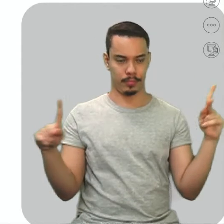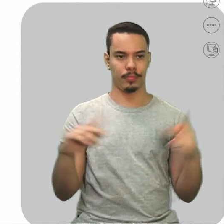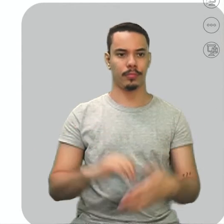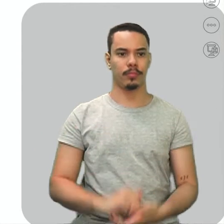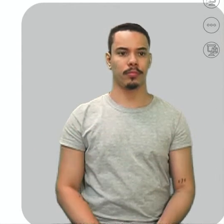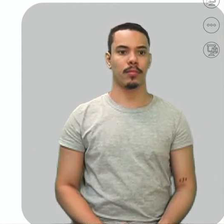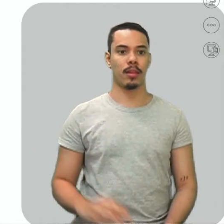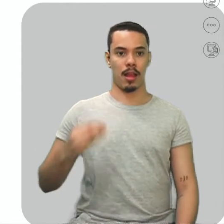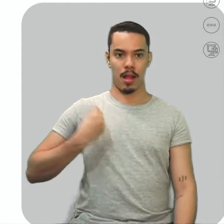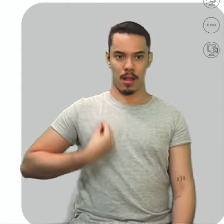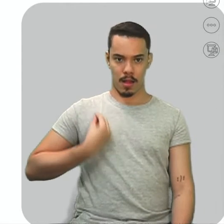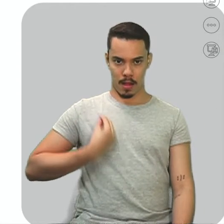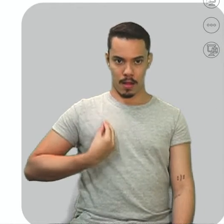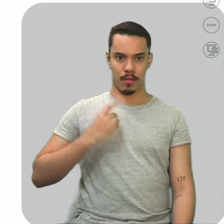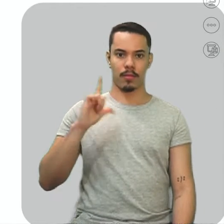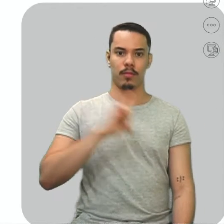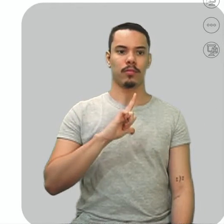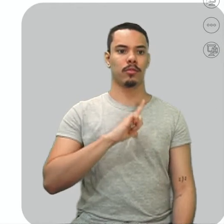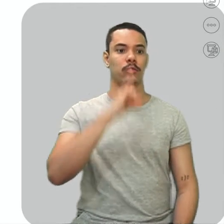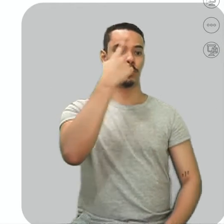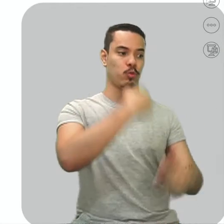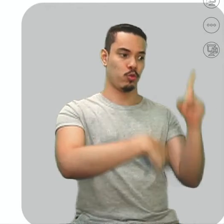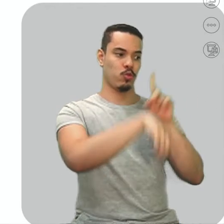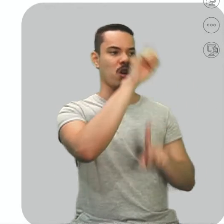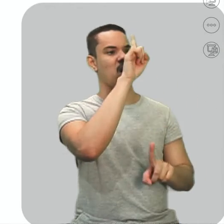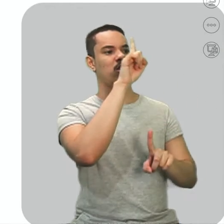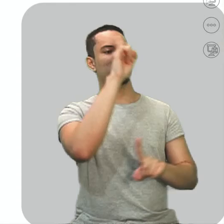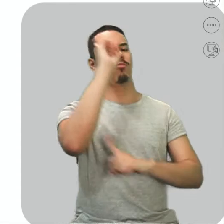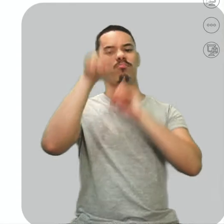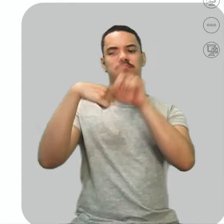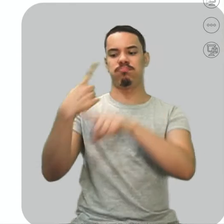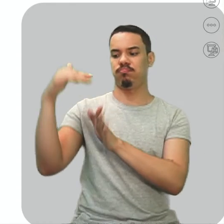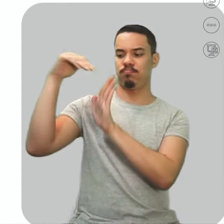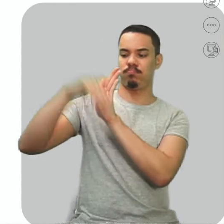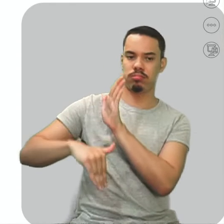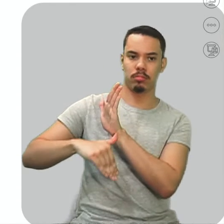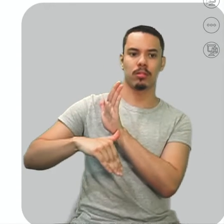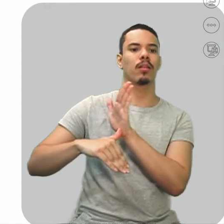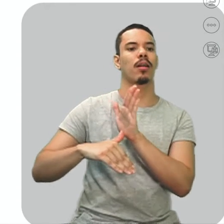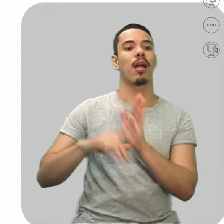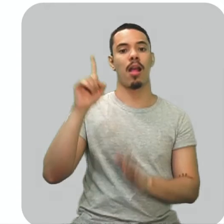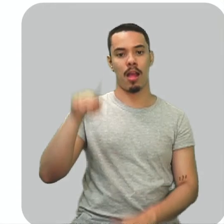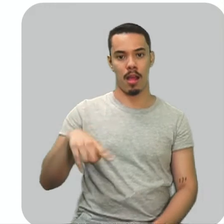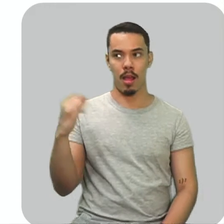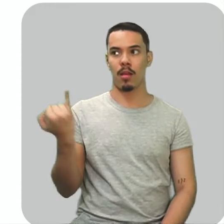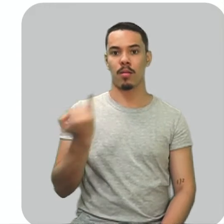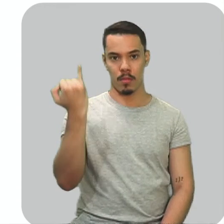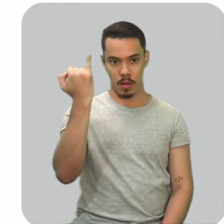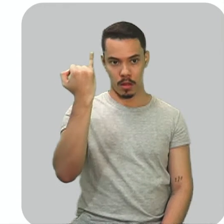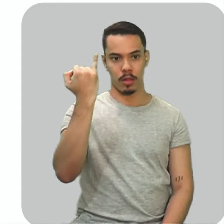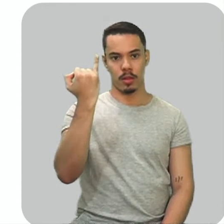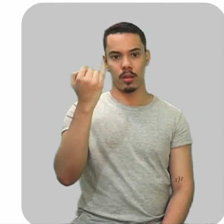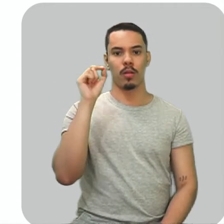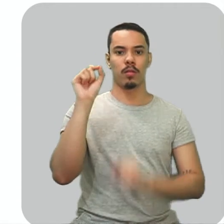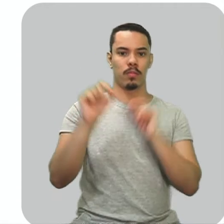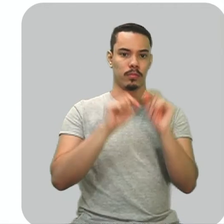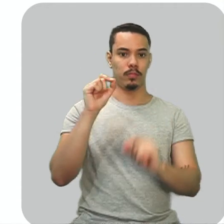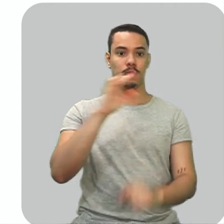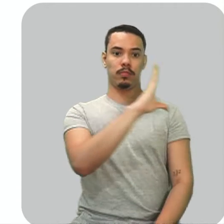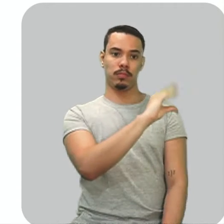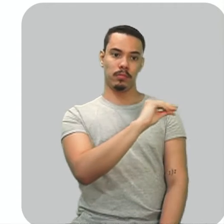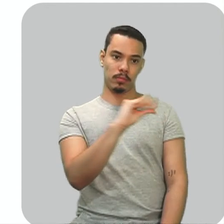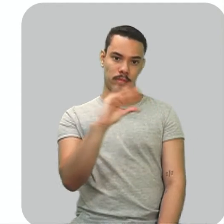a vida transcorre entre o sucesso eo insucesso é importante que o adolescente